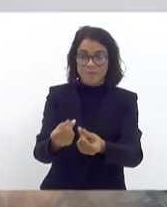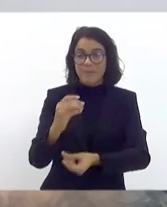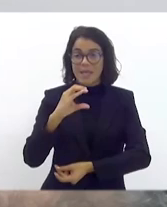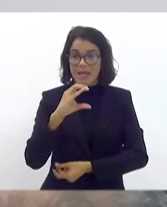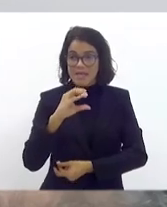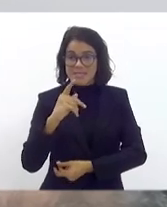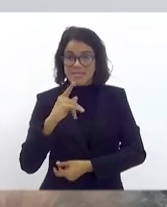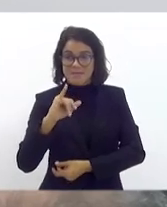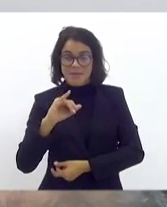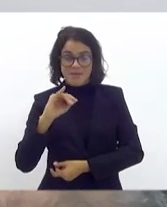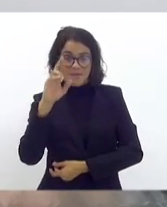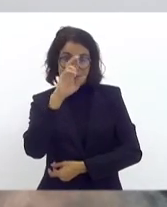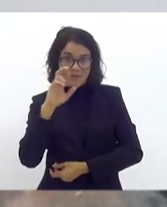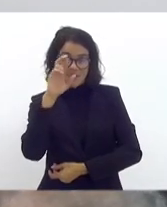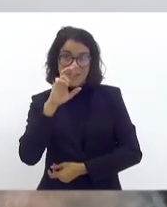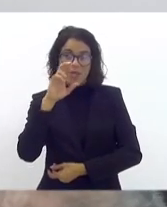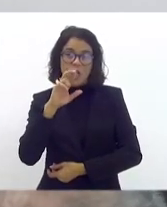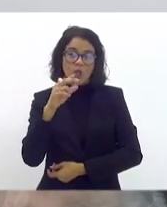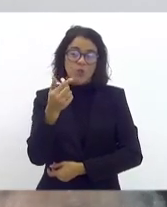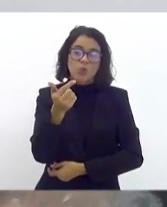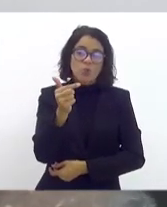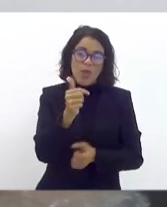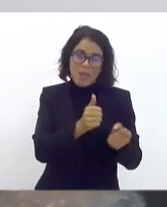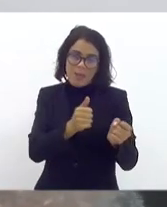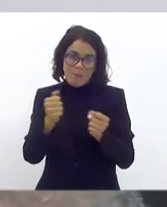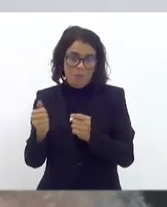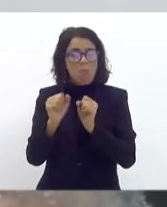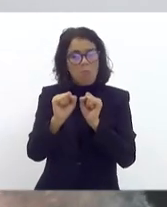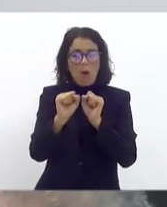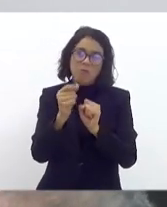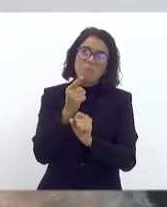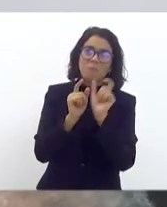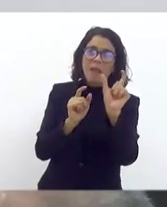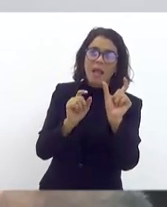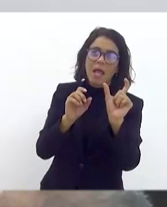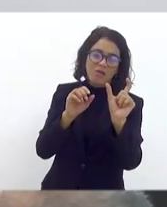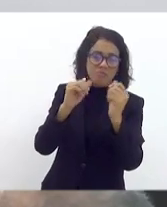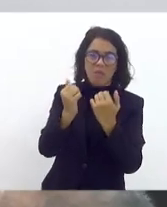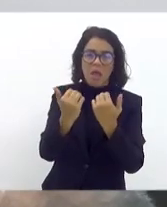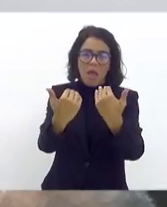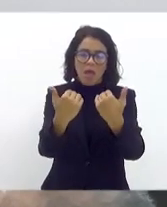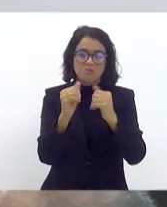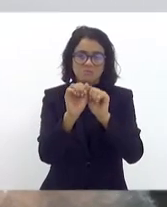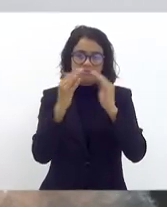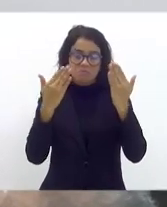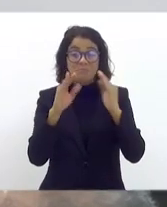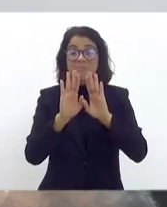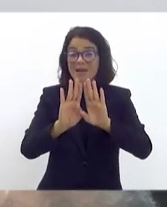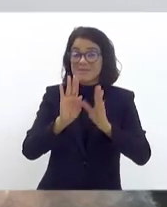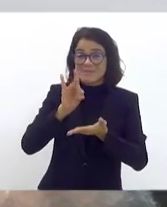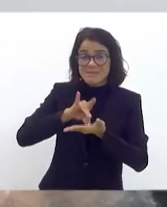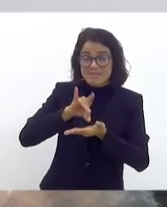ela não teria esse escopo de poder. A gente pode até chamar de uma audiência pública, mas, de fato,